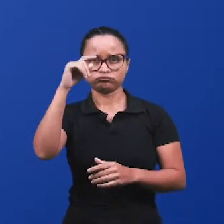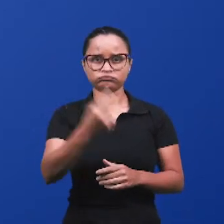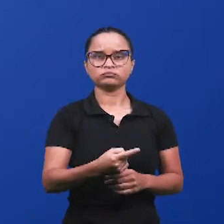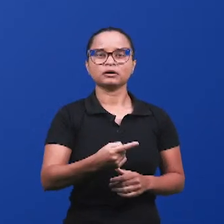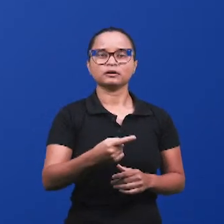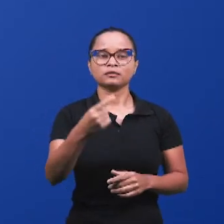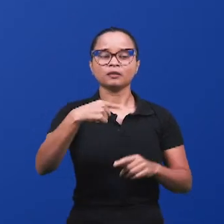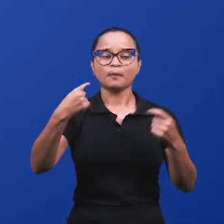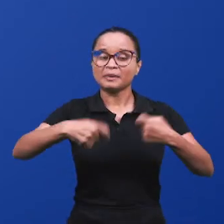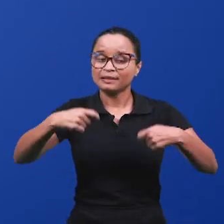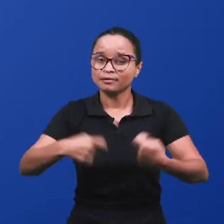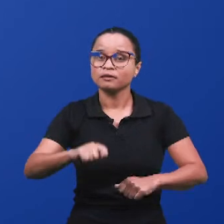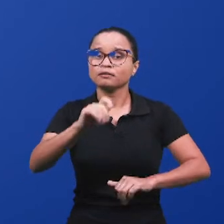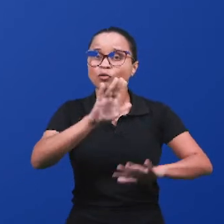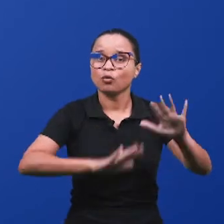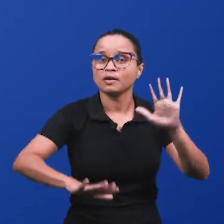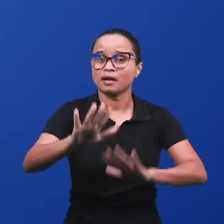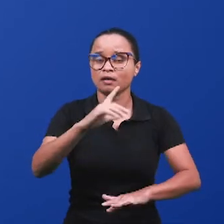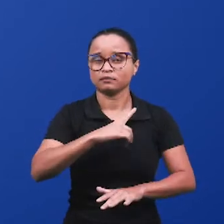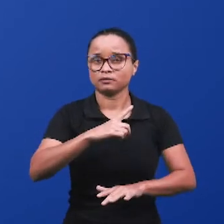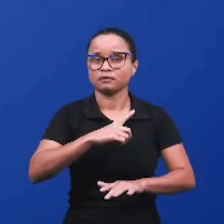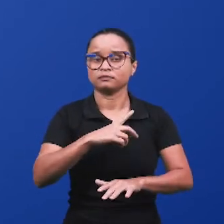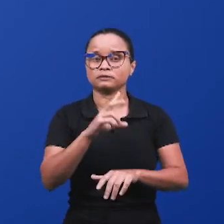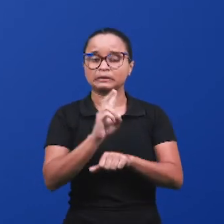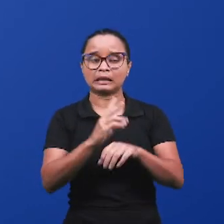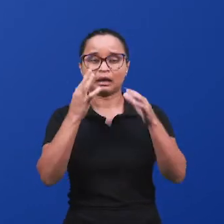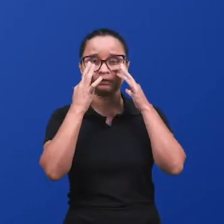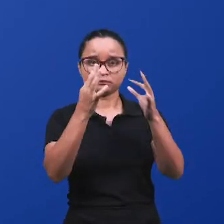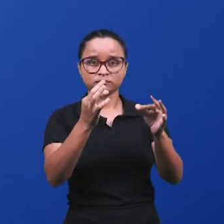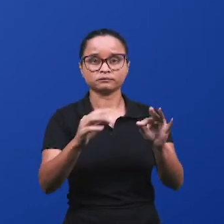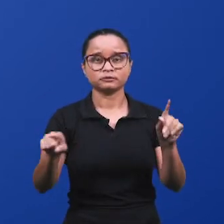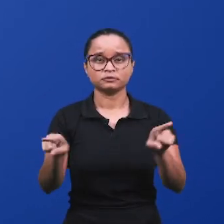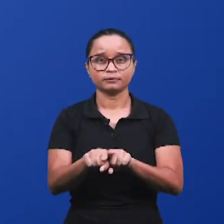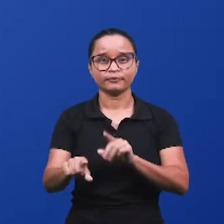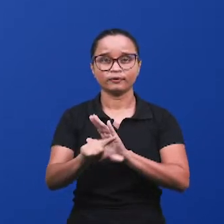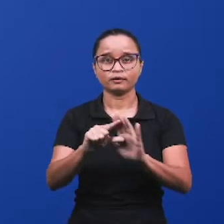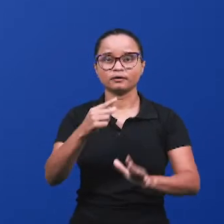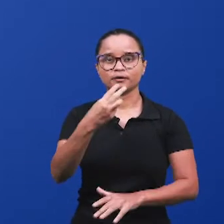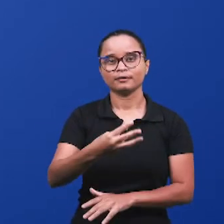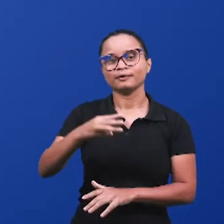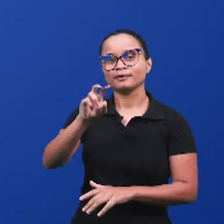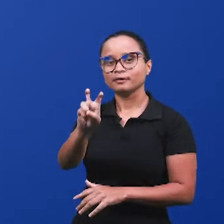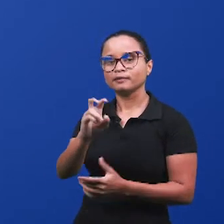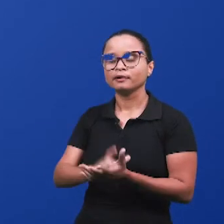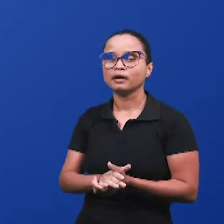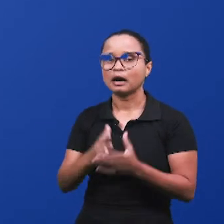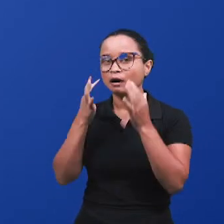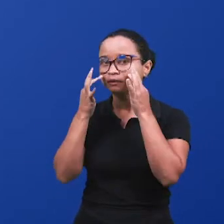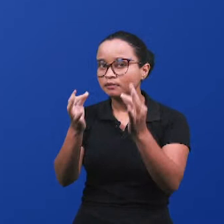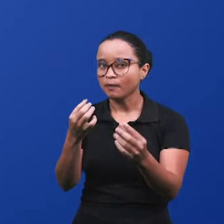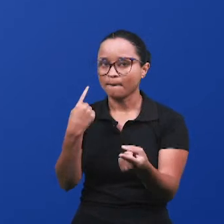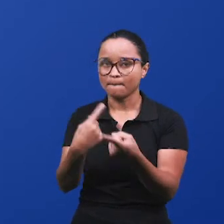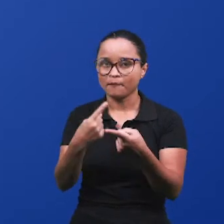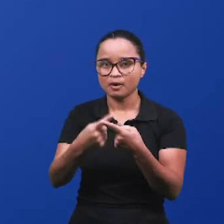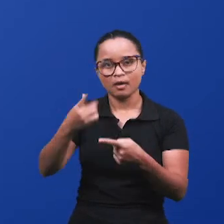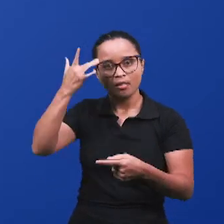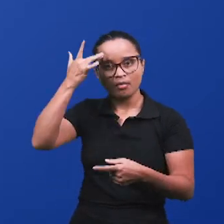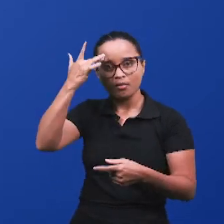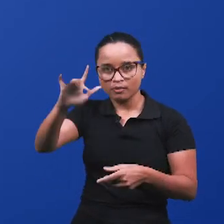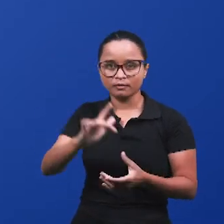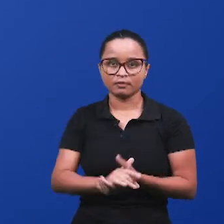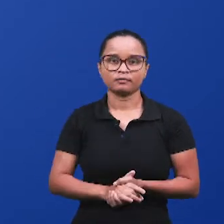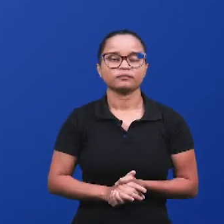obra, e mandasse ao porteiro que vigiasse. E no versículo 35 que nos fala: vigiai, pois, porque